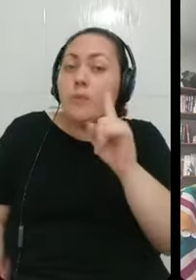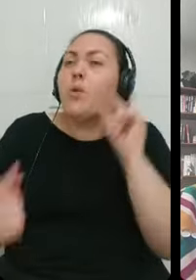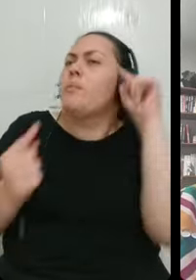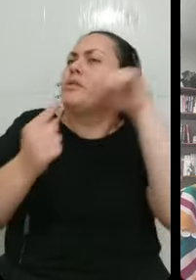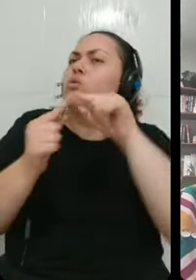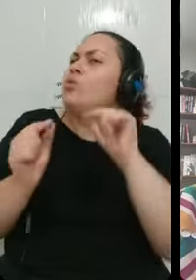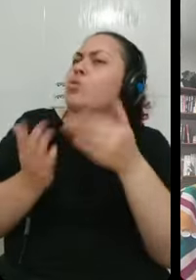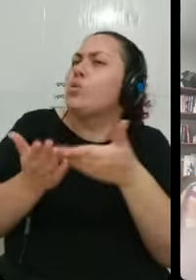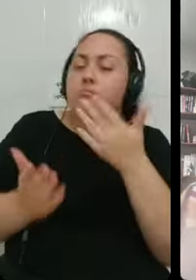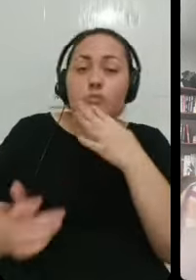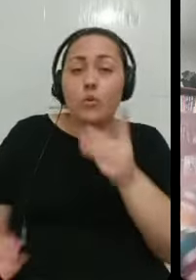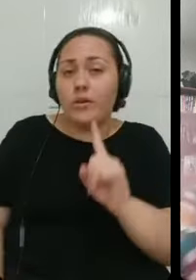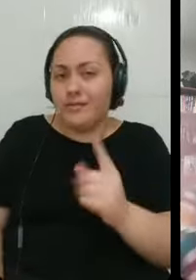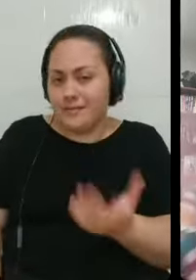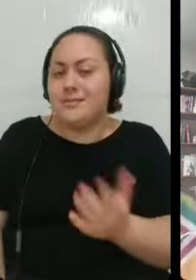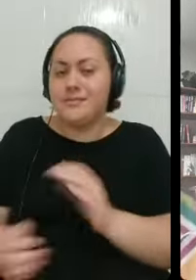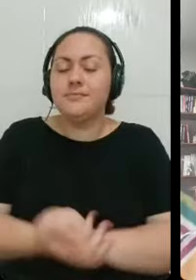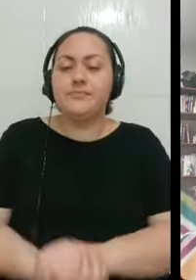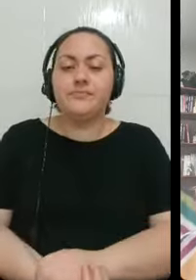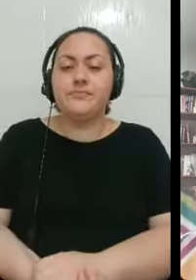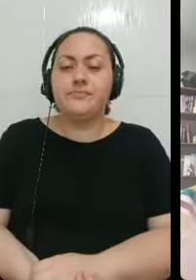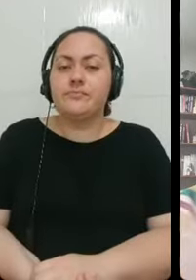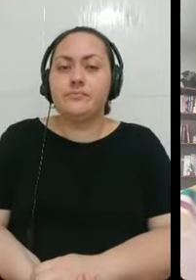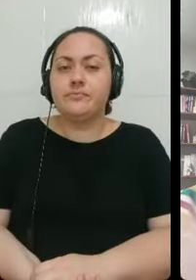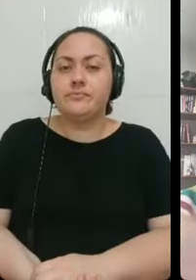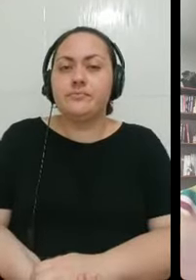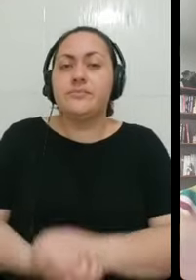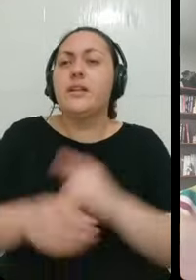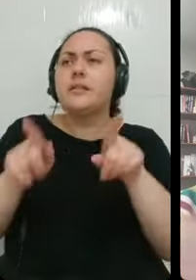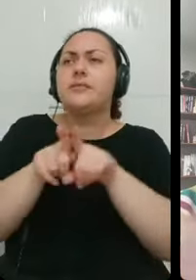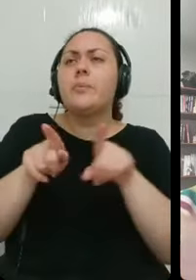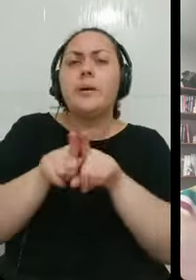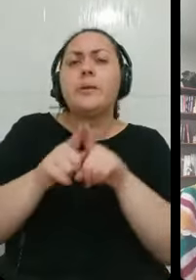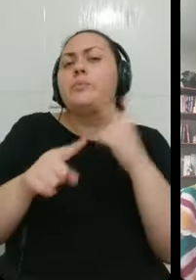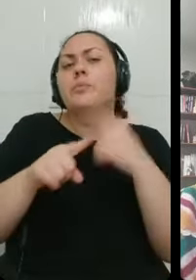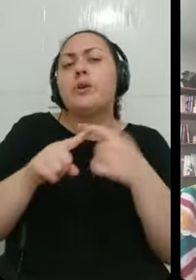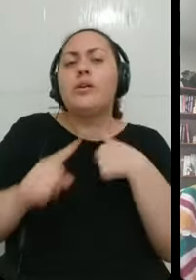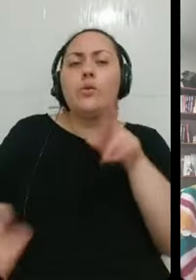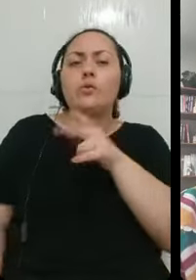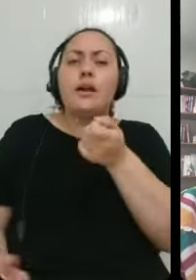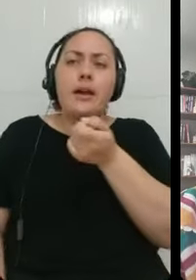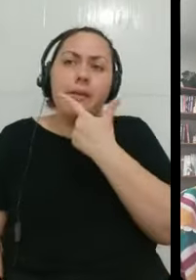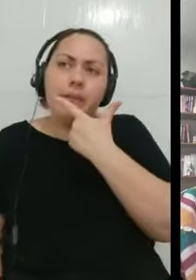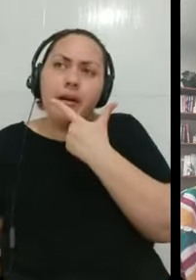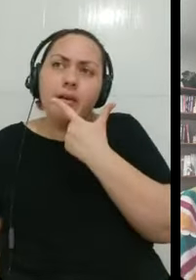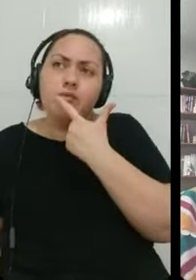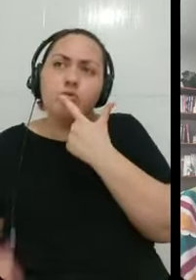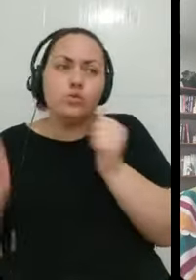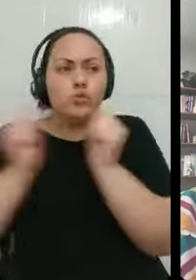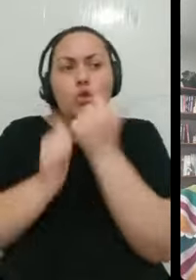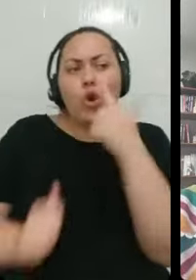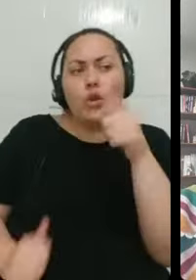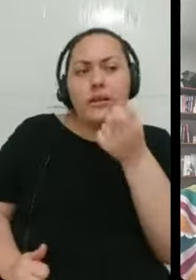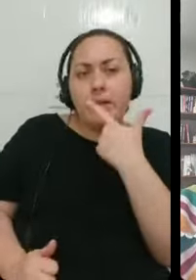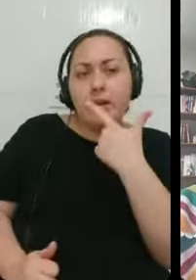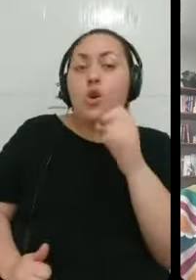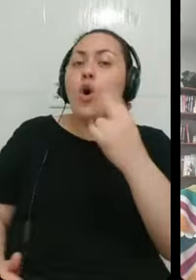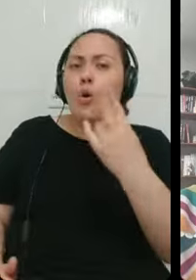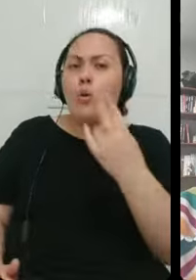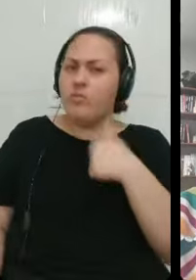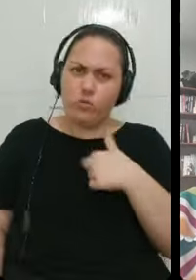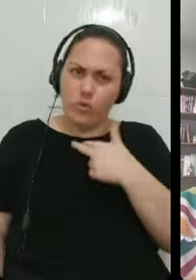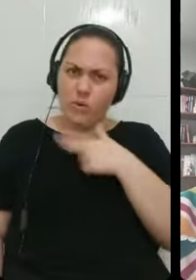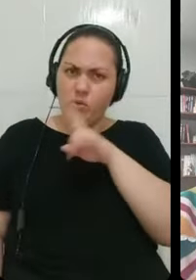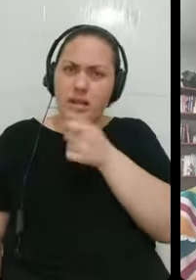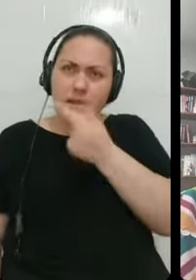então, o porquê que eu estou associando um medicamento ao outro, ou por que que eu não posso tomar com leite, ou por que que eu não posso tomar um